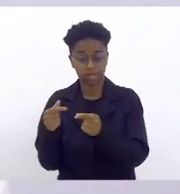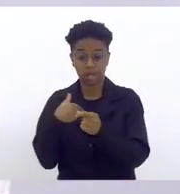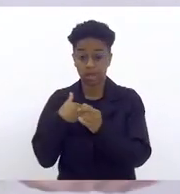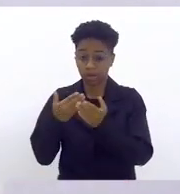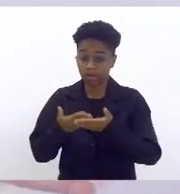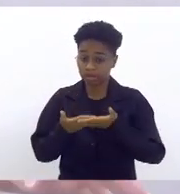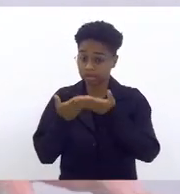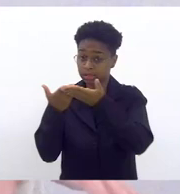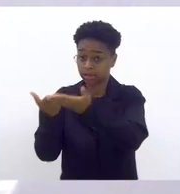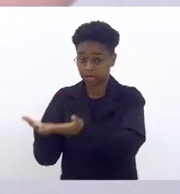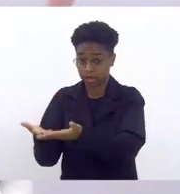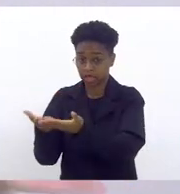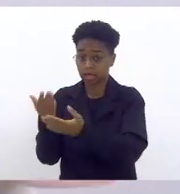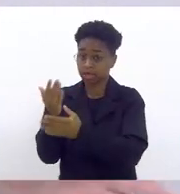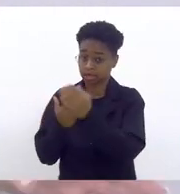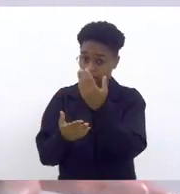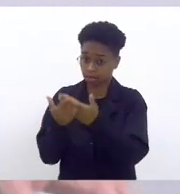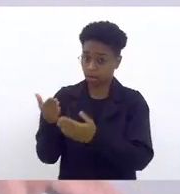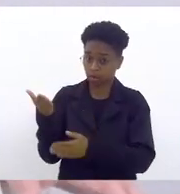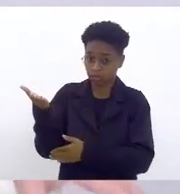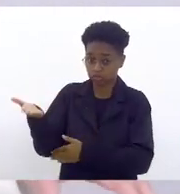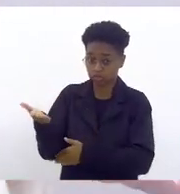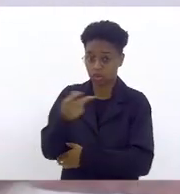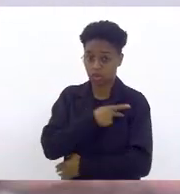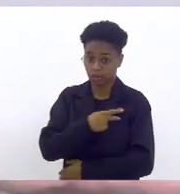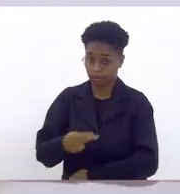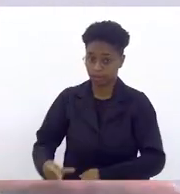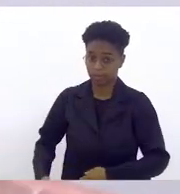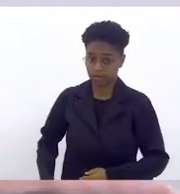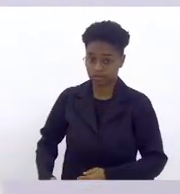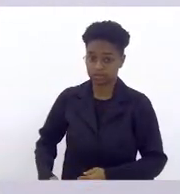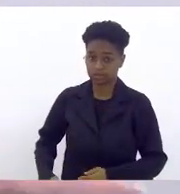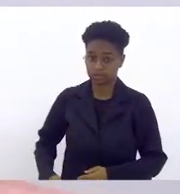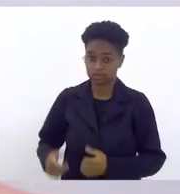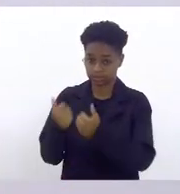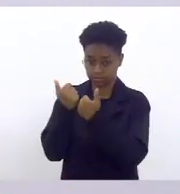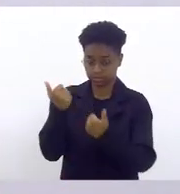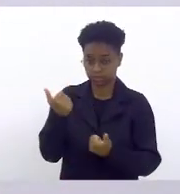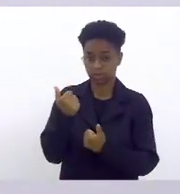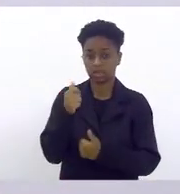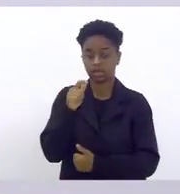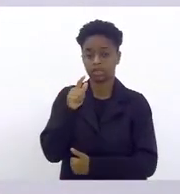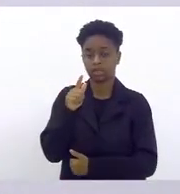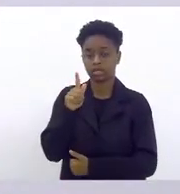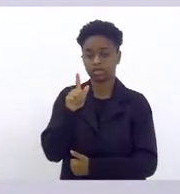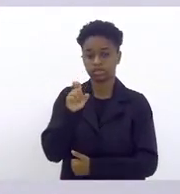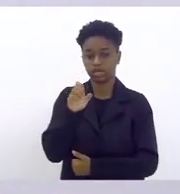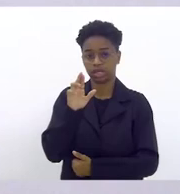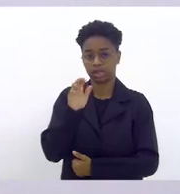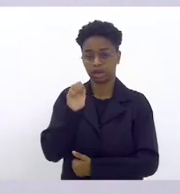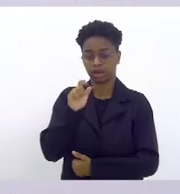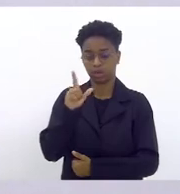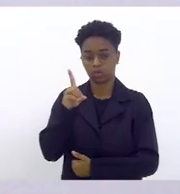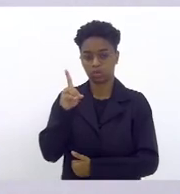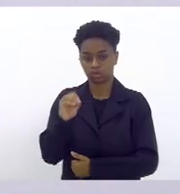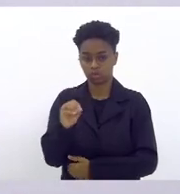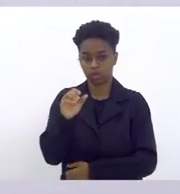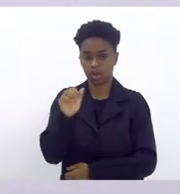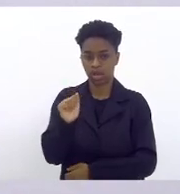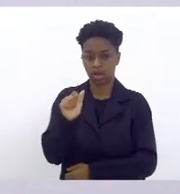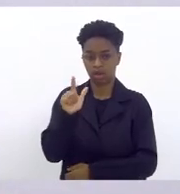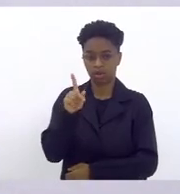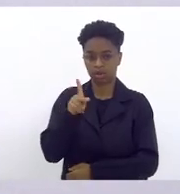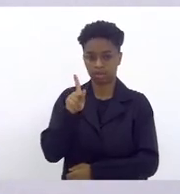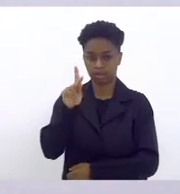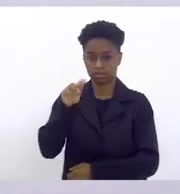para o então presidente em exercício Geraldo Alckmin o trabalho realizado para esta casa que a nota técnica